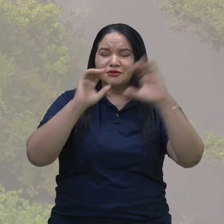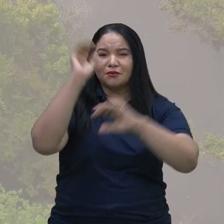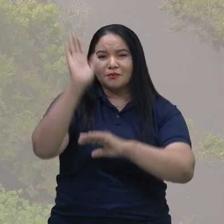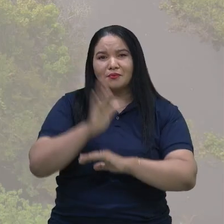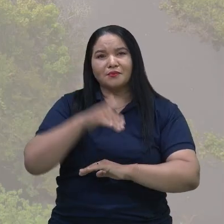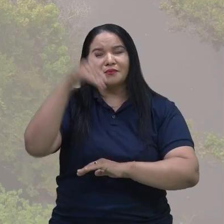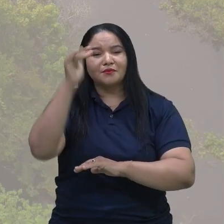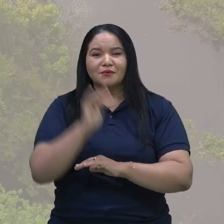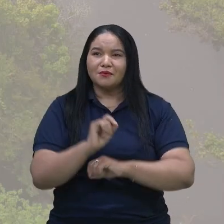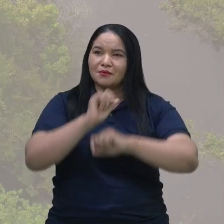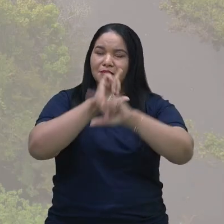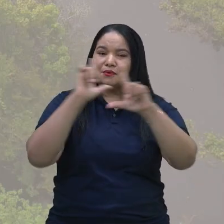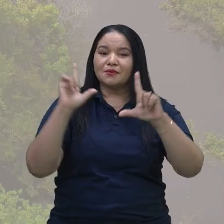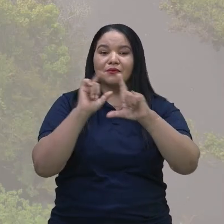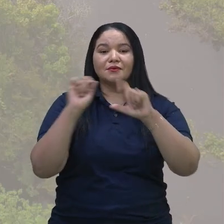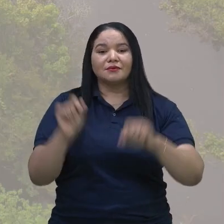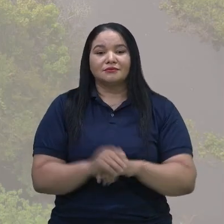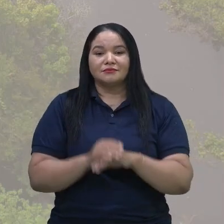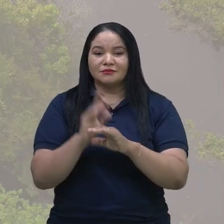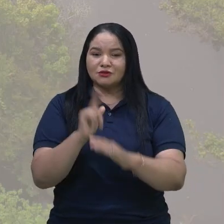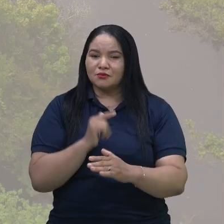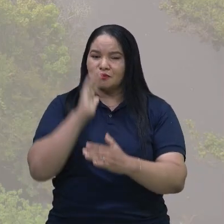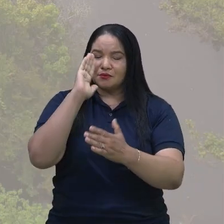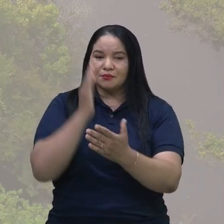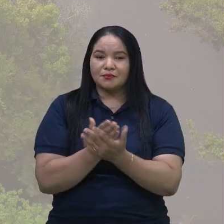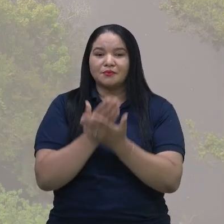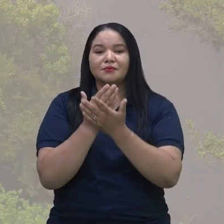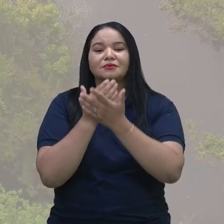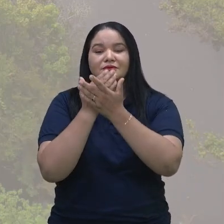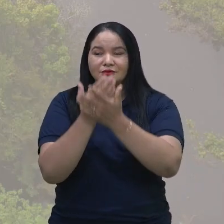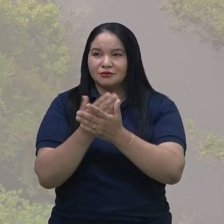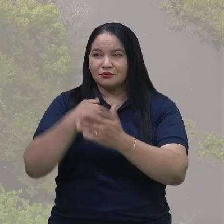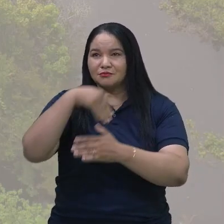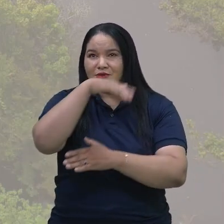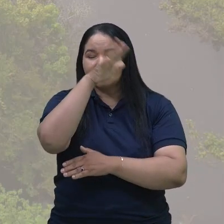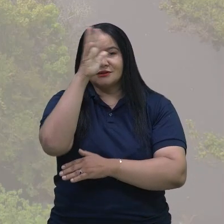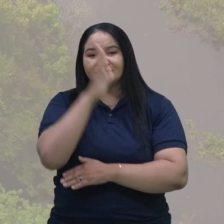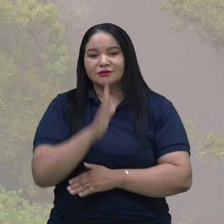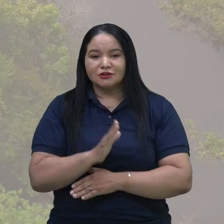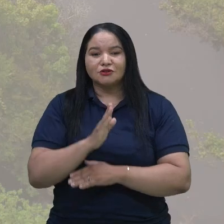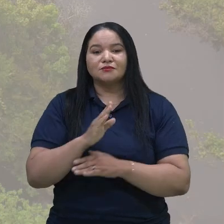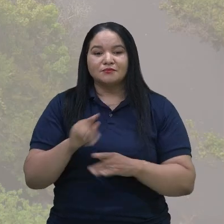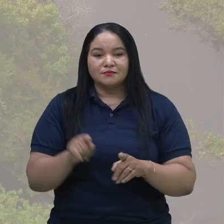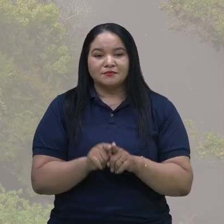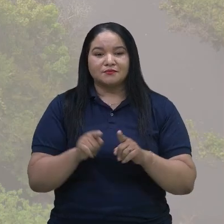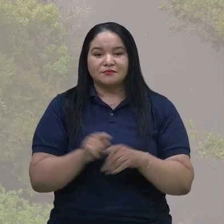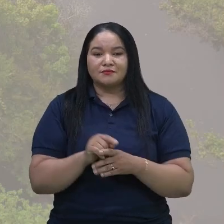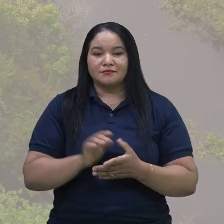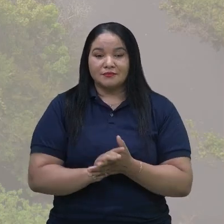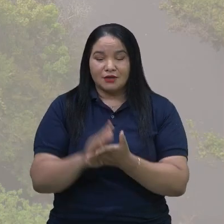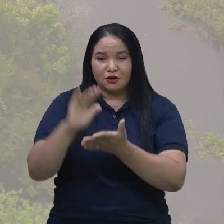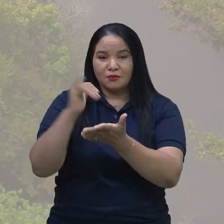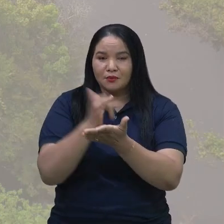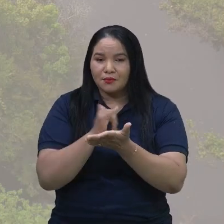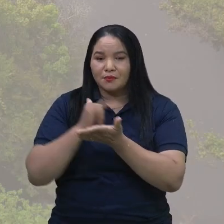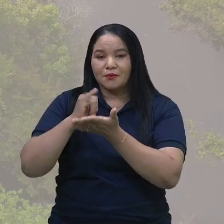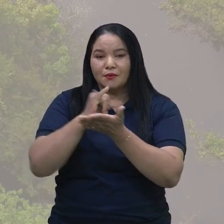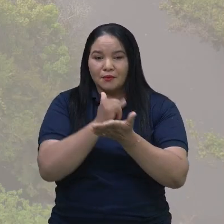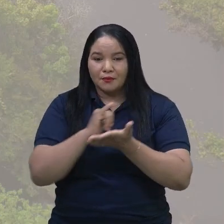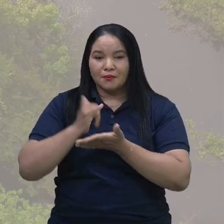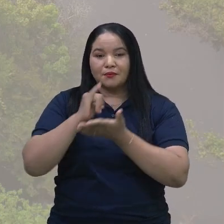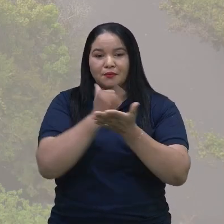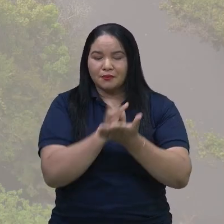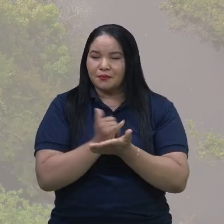anil. Vou erguer minha fé na beira do meu Brasil. O boi vai dançar,